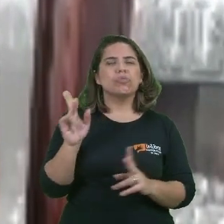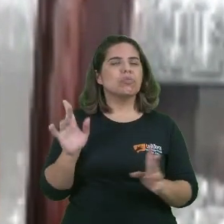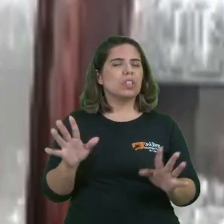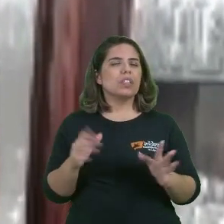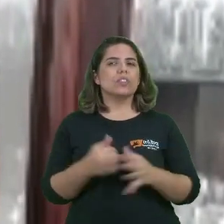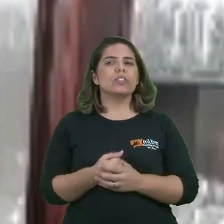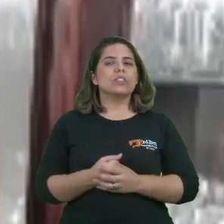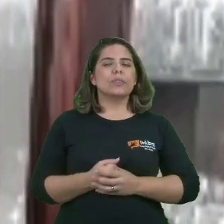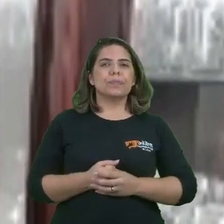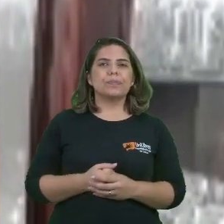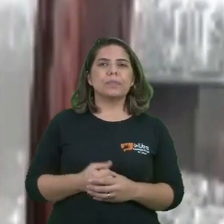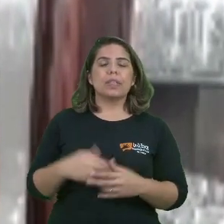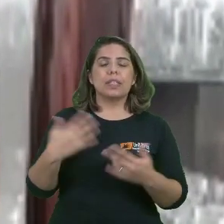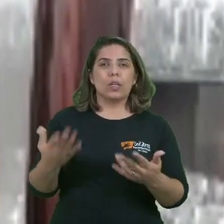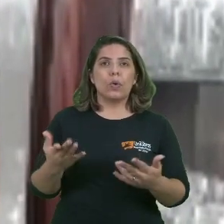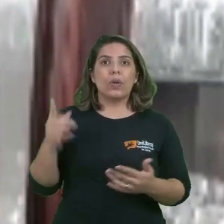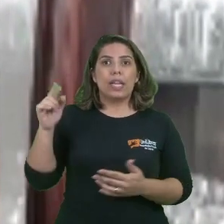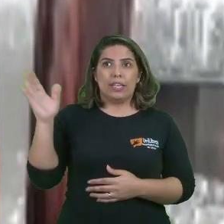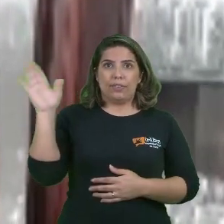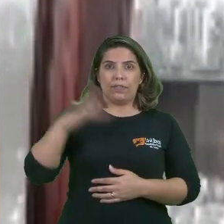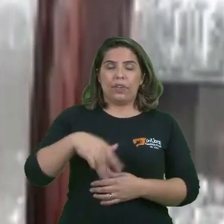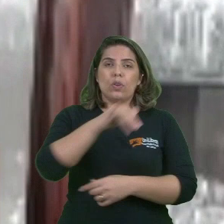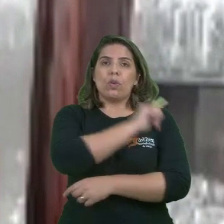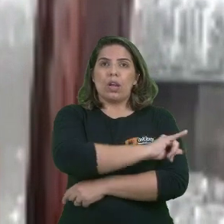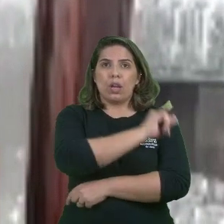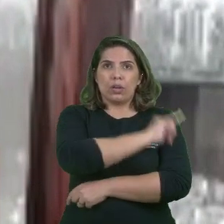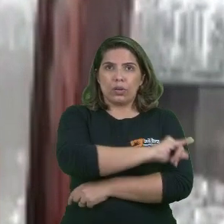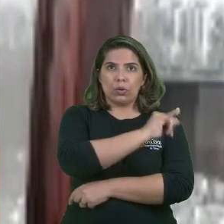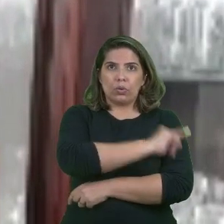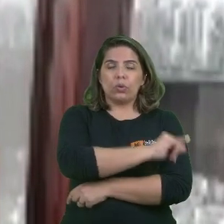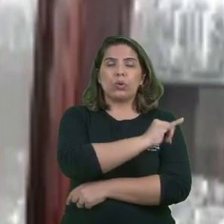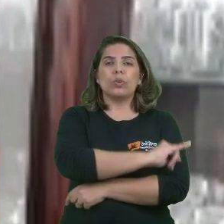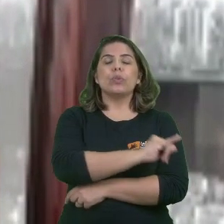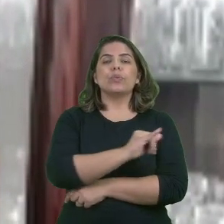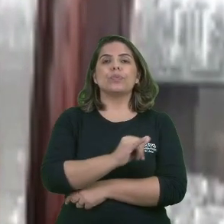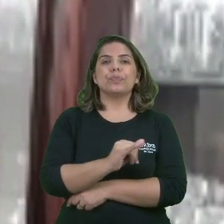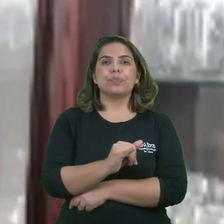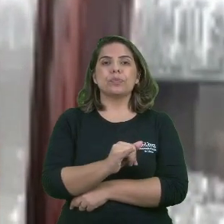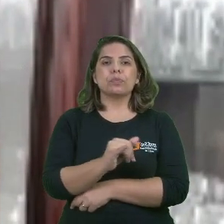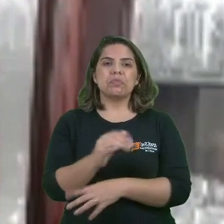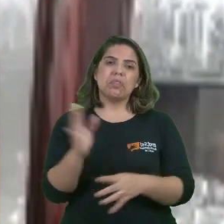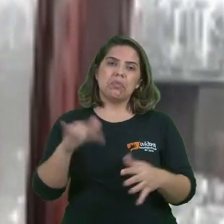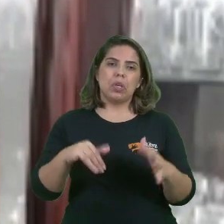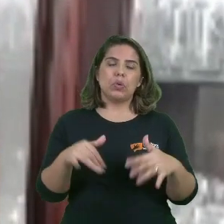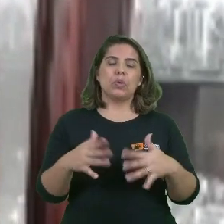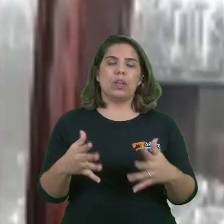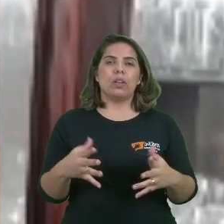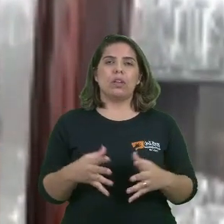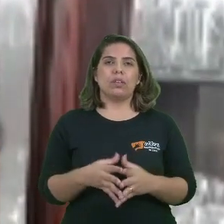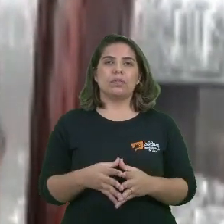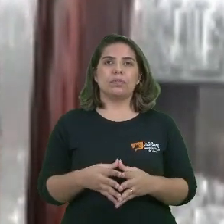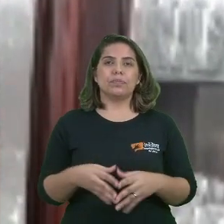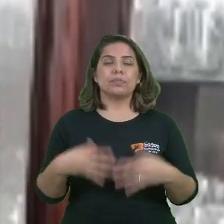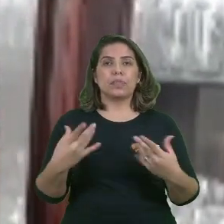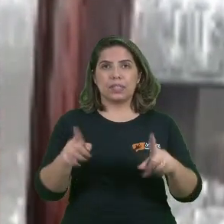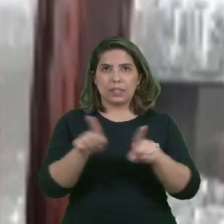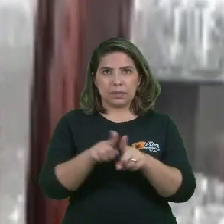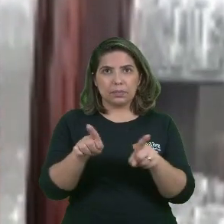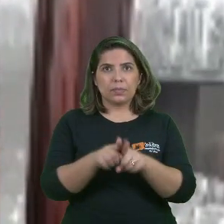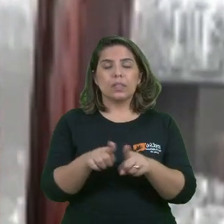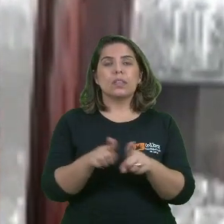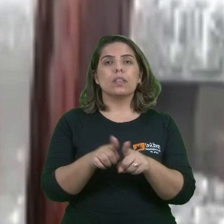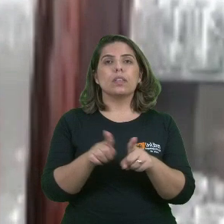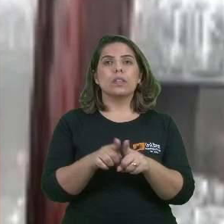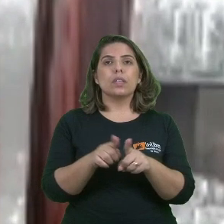eu viria ao Rio para diversos Suíça e também